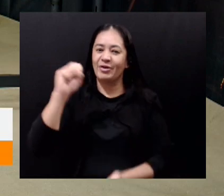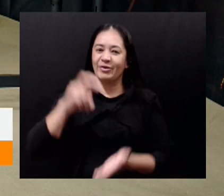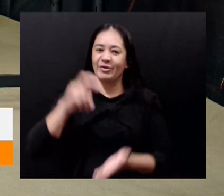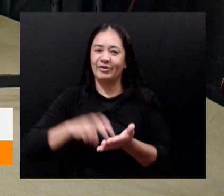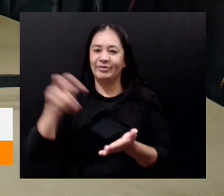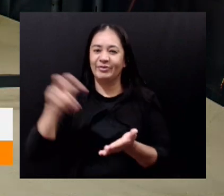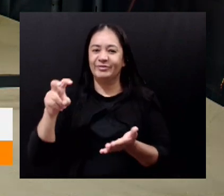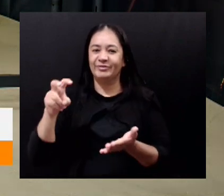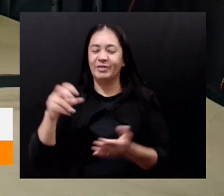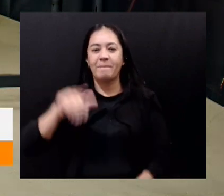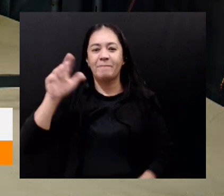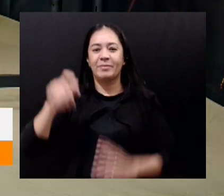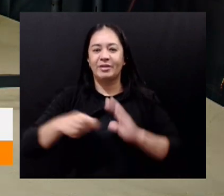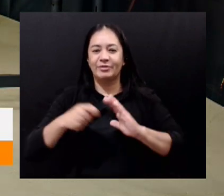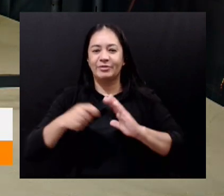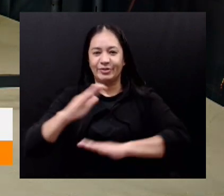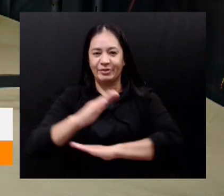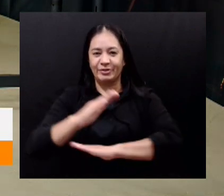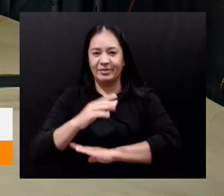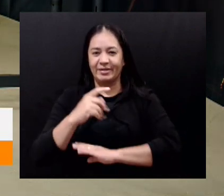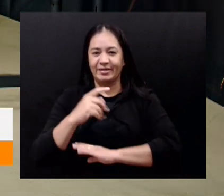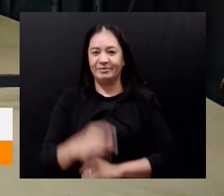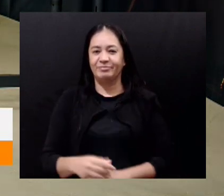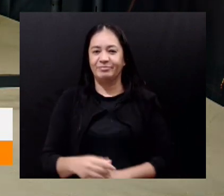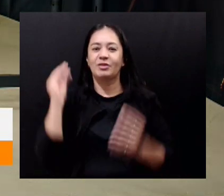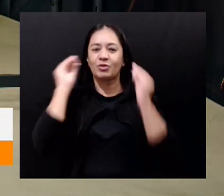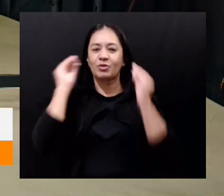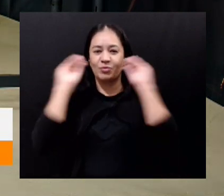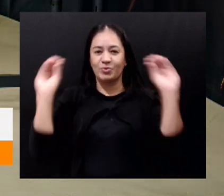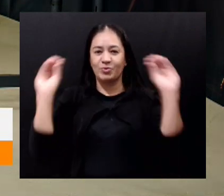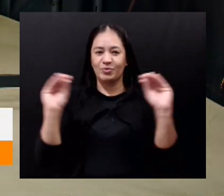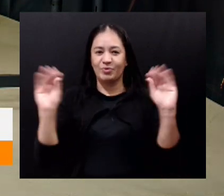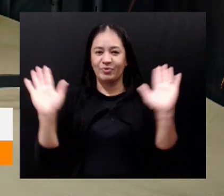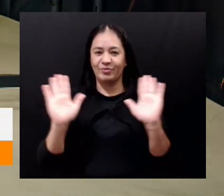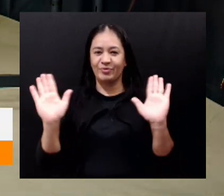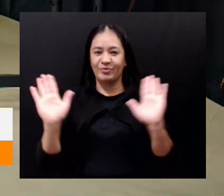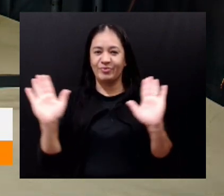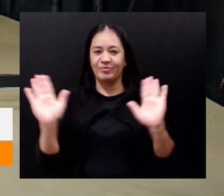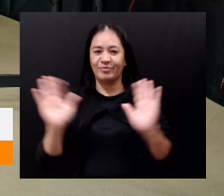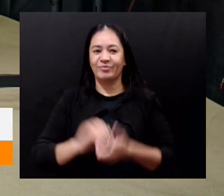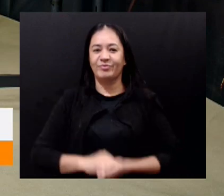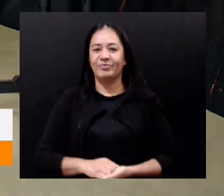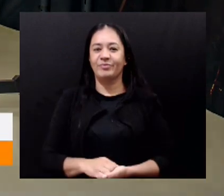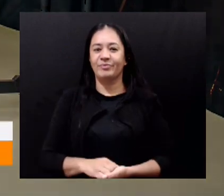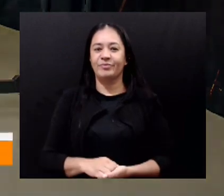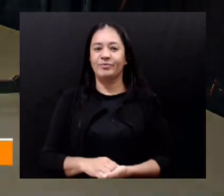do Estúdio Câmara. Beijo grande para você. Valeu, pessoal. Tchau, tchau. Até mais.